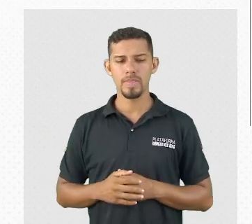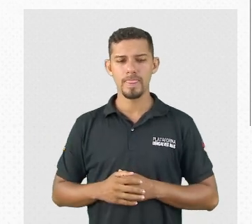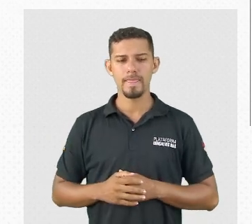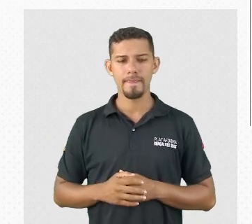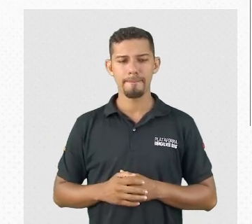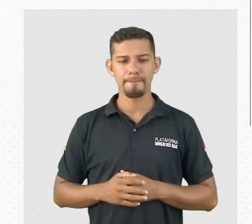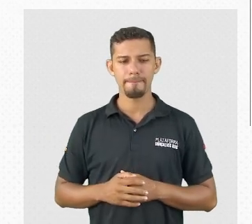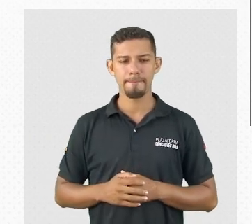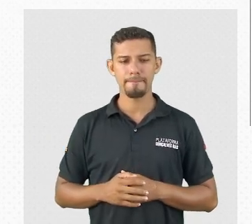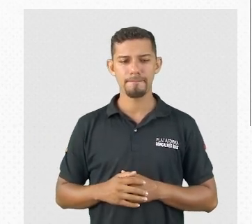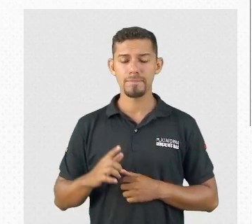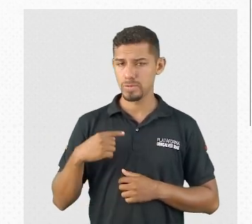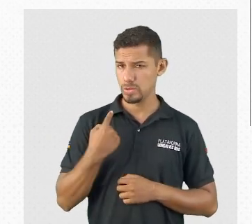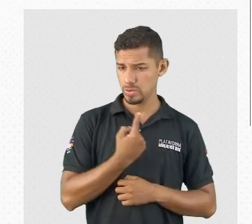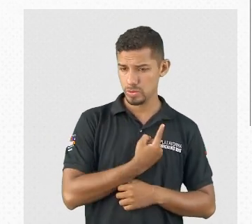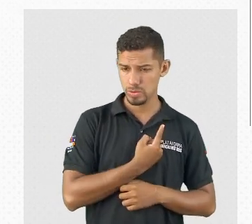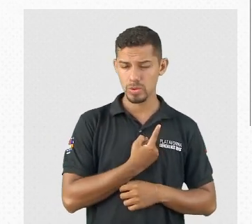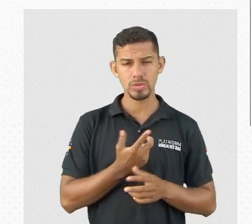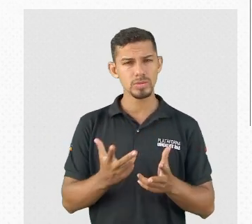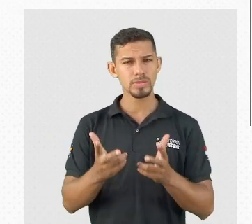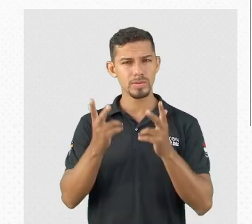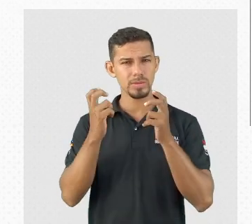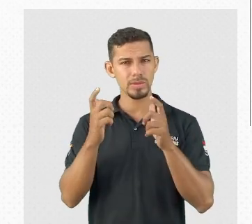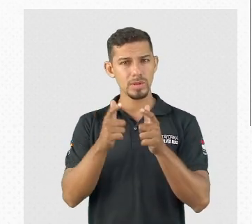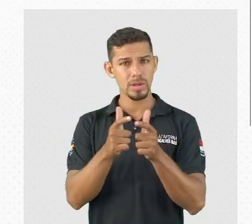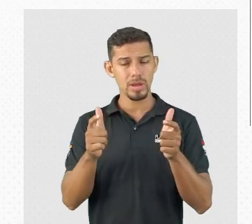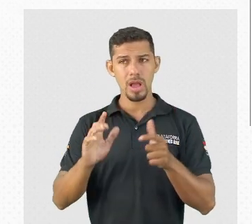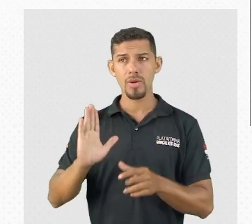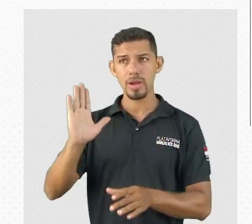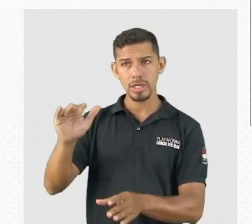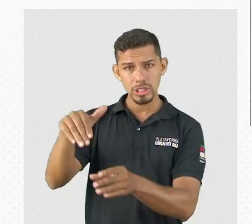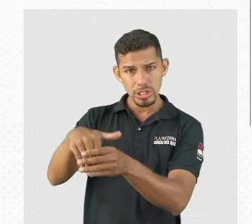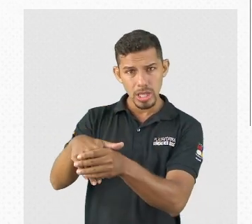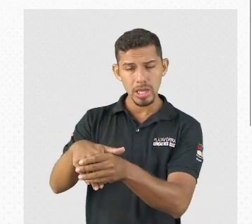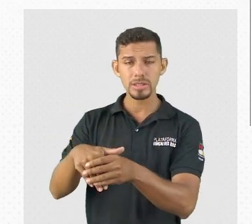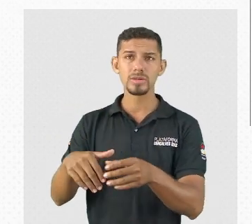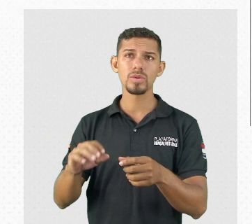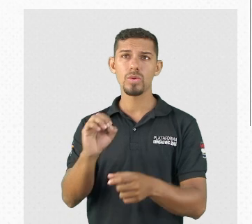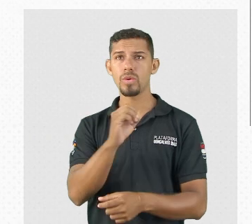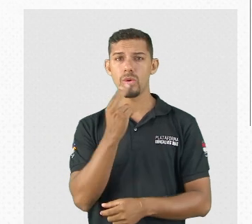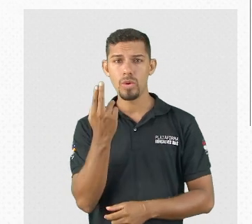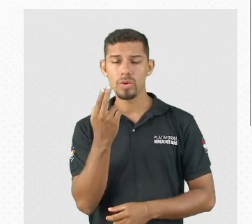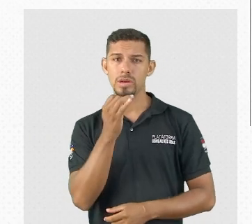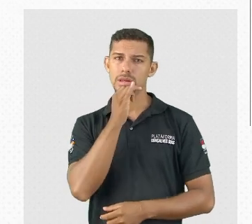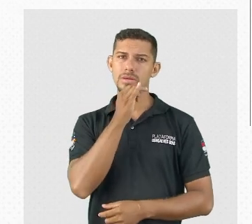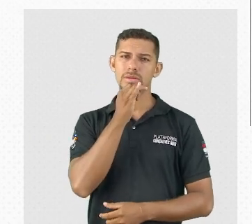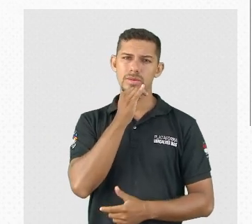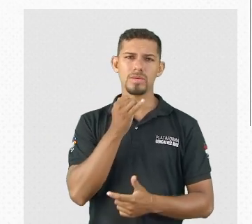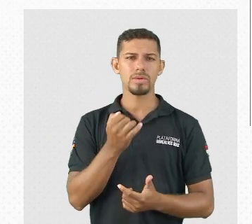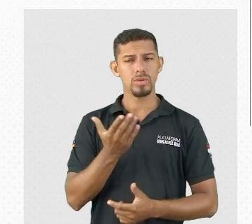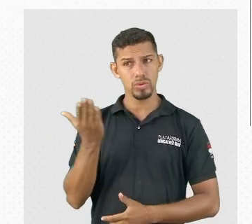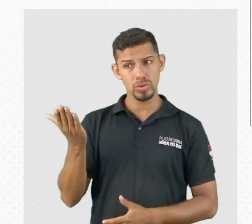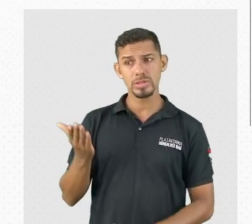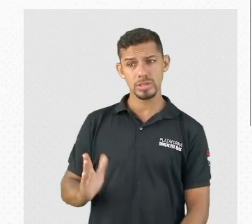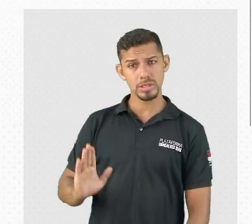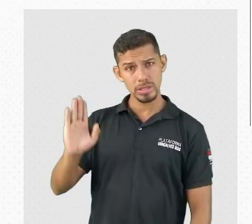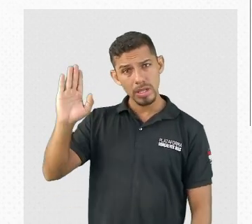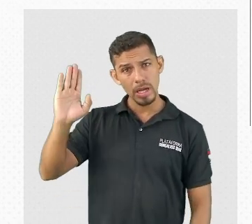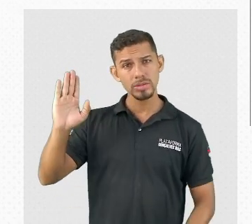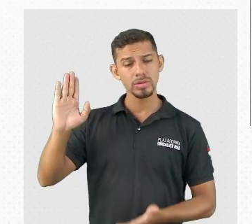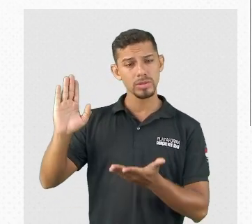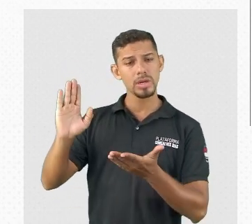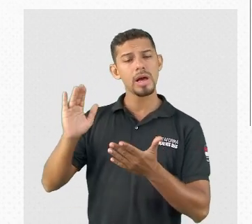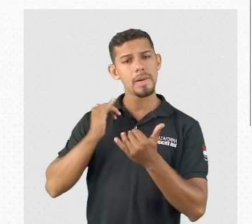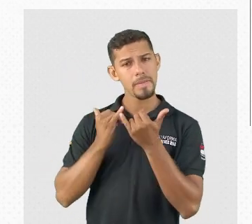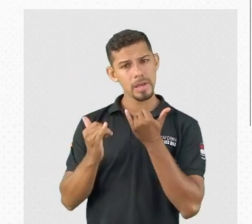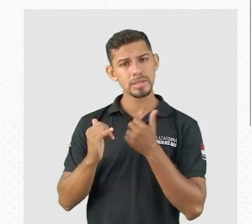Então, quando a gente vê, né, alguma candidata, né, ou então quando a gente percebe algum candidato, olha, esse candidato ou essa candidata se